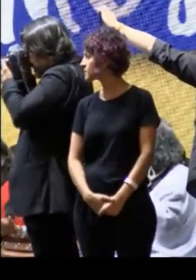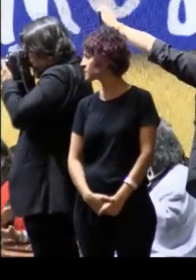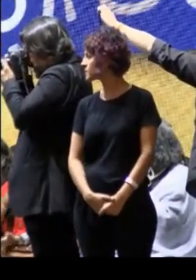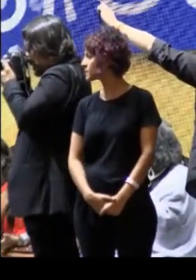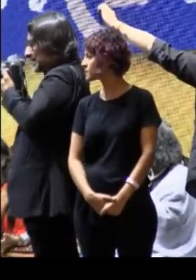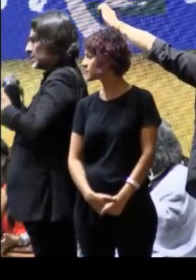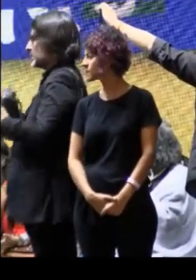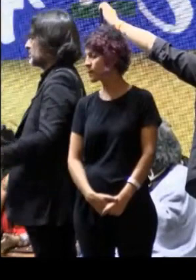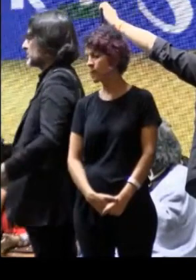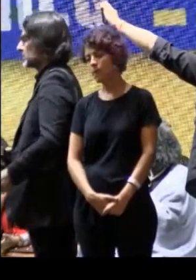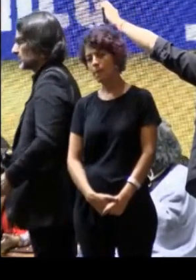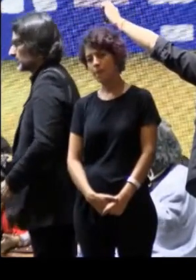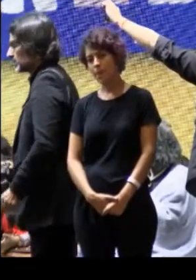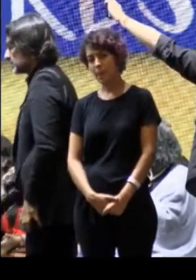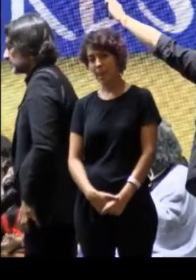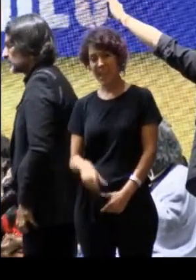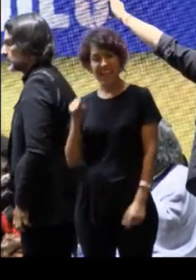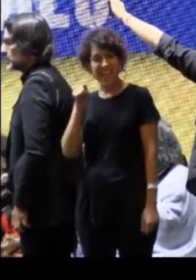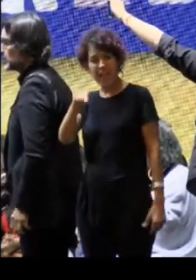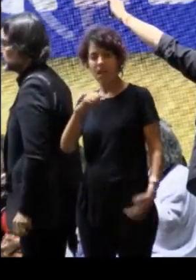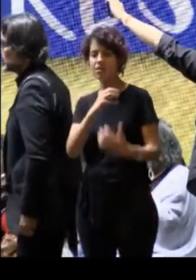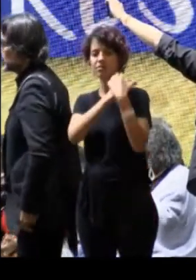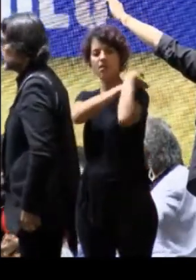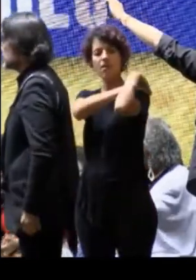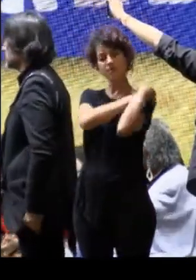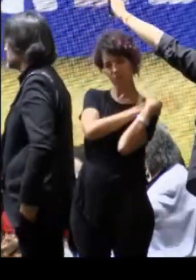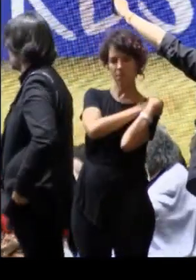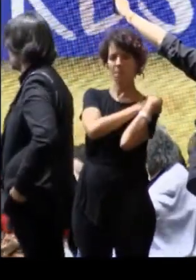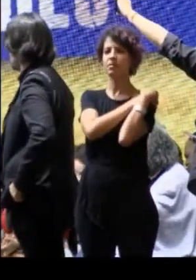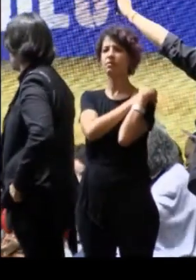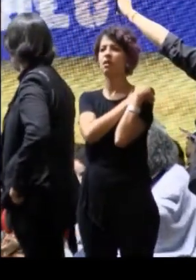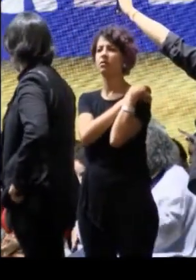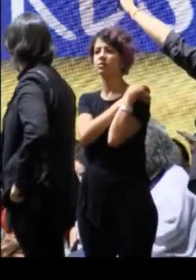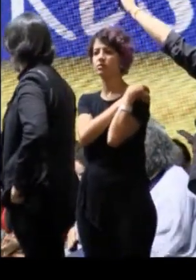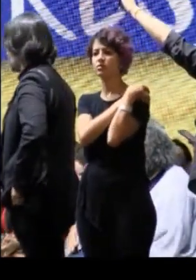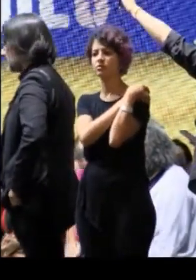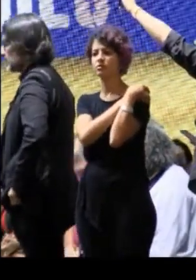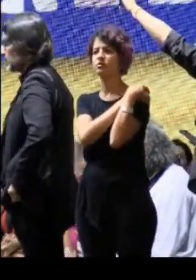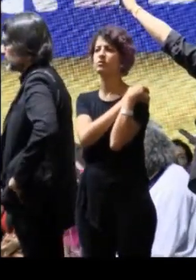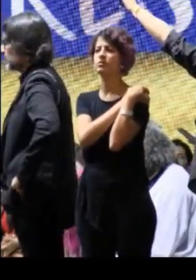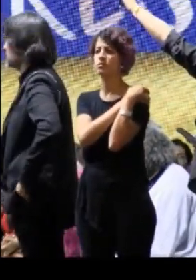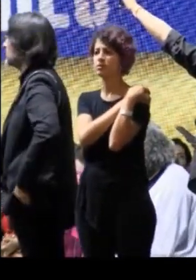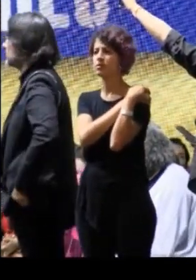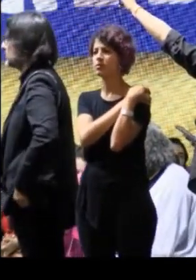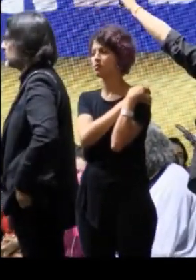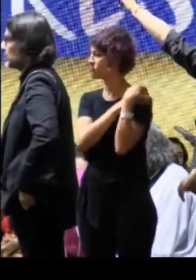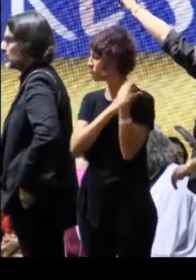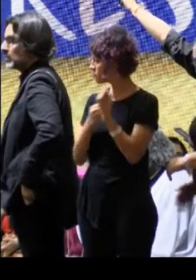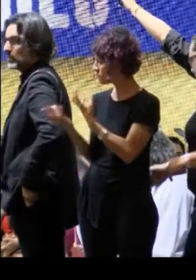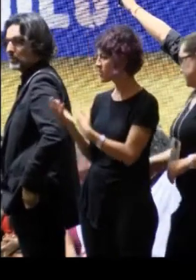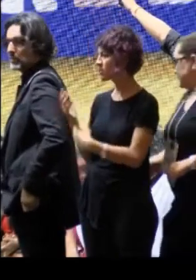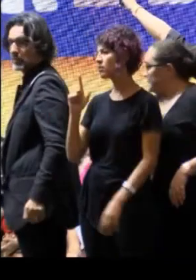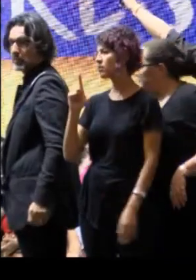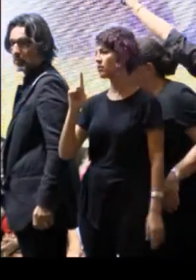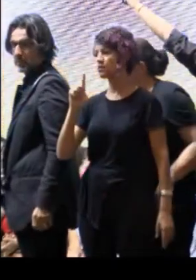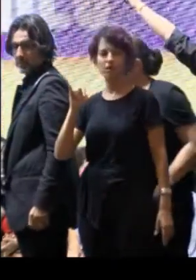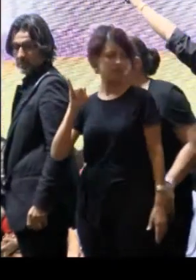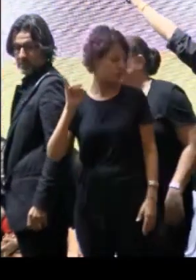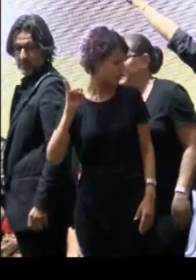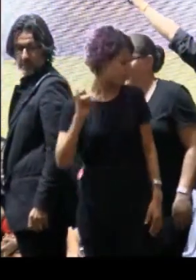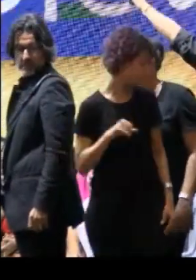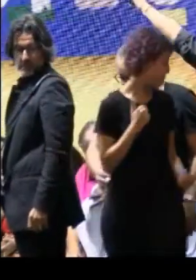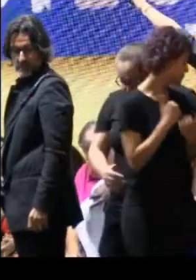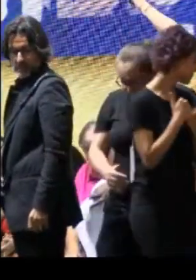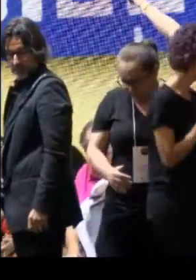Esta é a enorme responsabilidade que estamos recebendo, companheira Gleice. O Brasil nunca